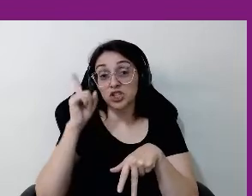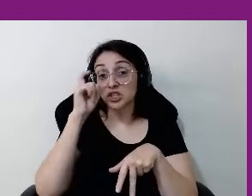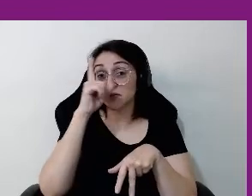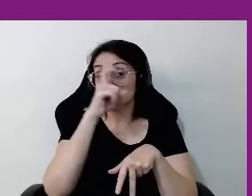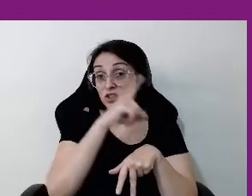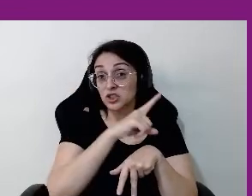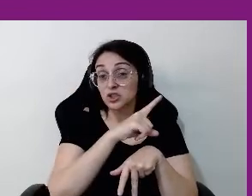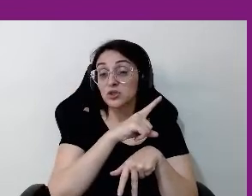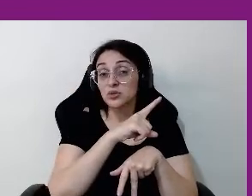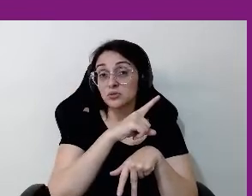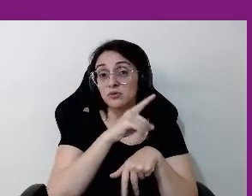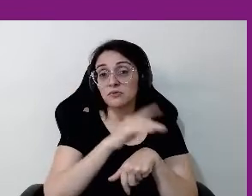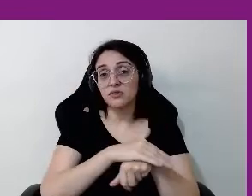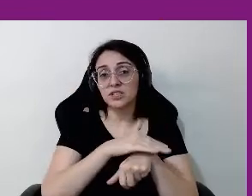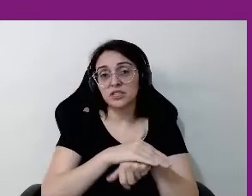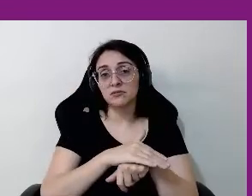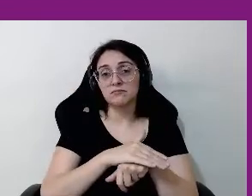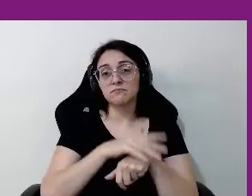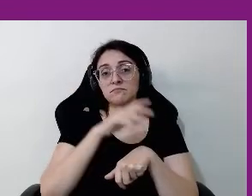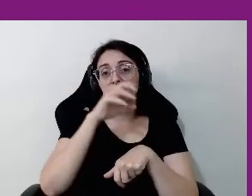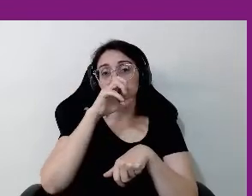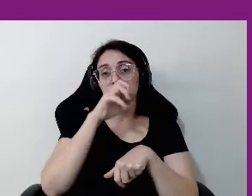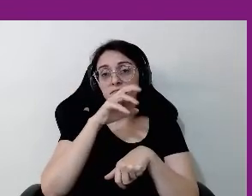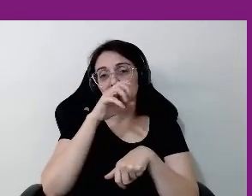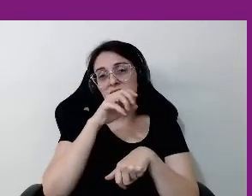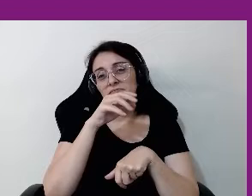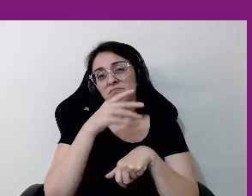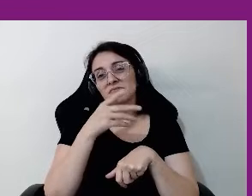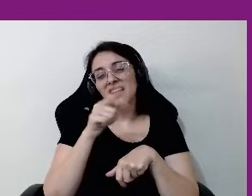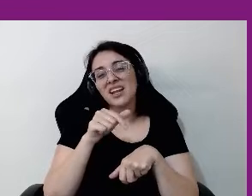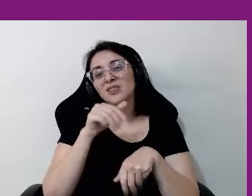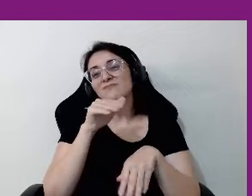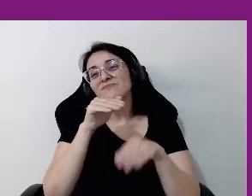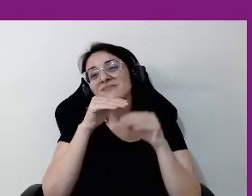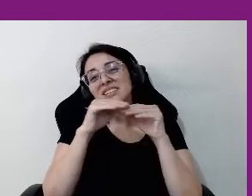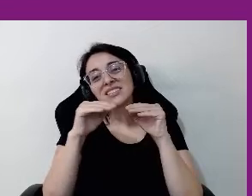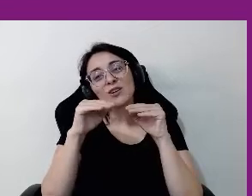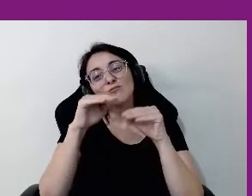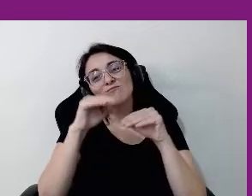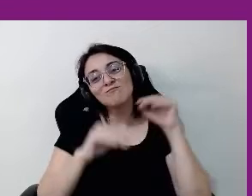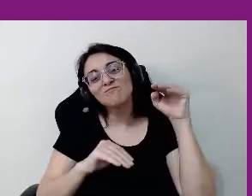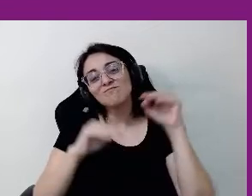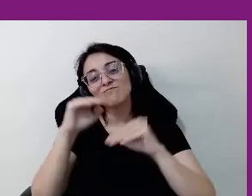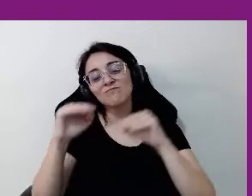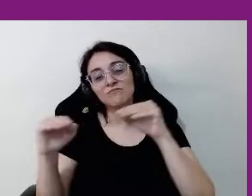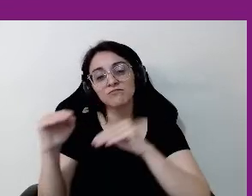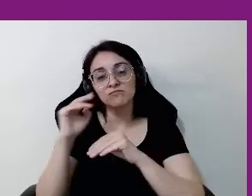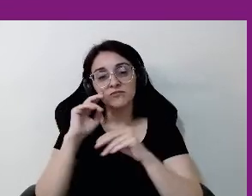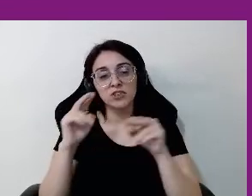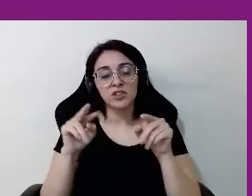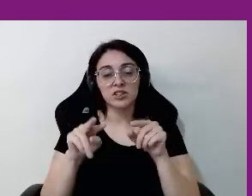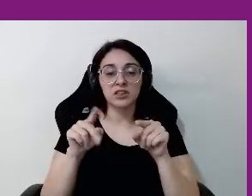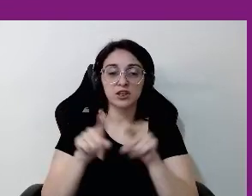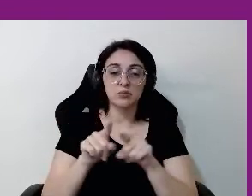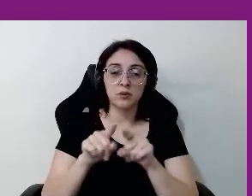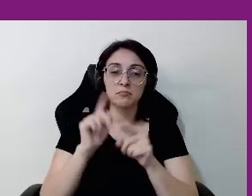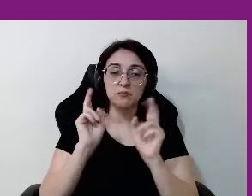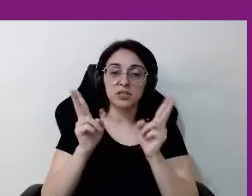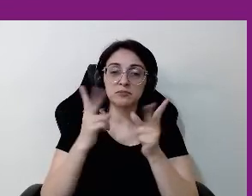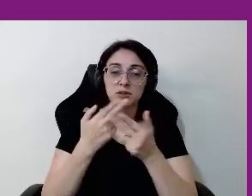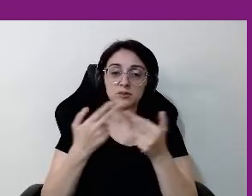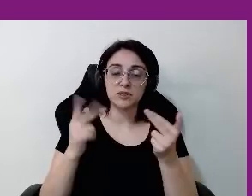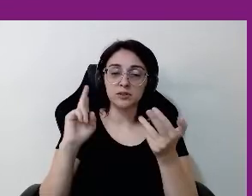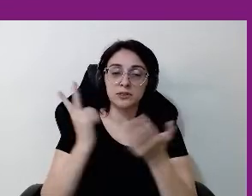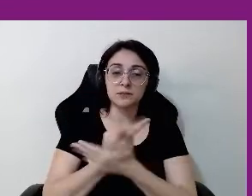difícil fazer a ventilação, são pacientes muito mais instáveis. Aqui nós vemos a mesma coisa